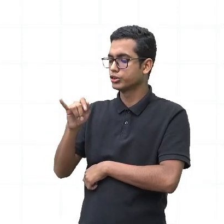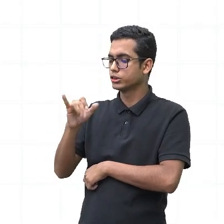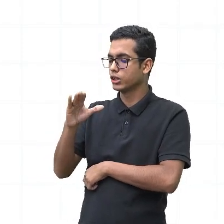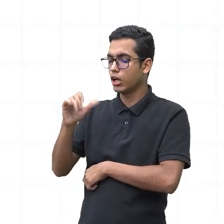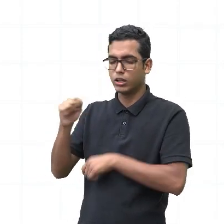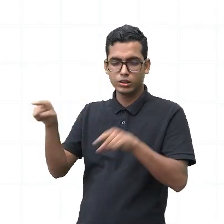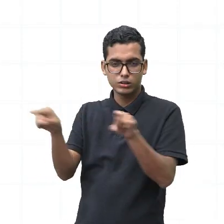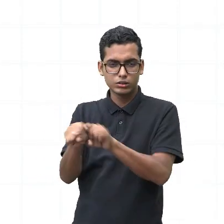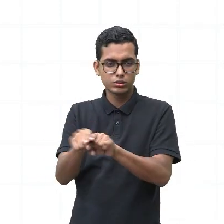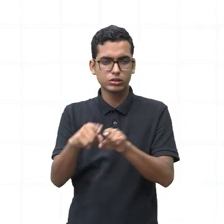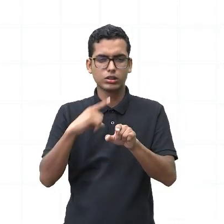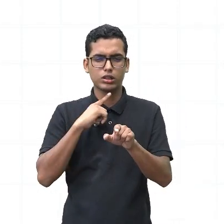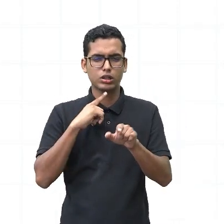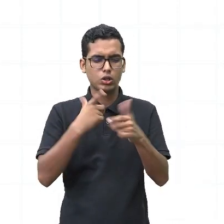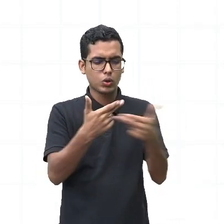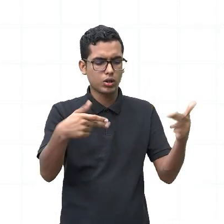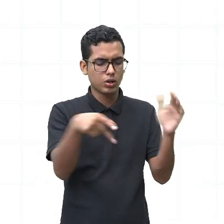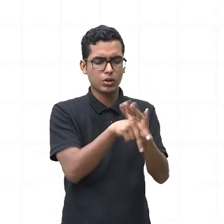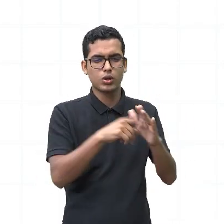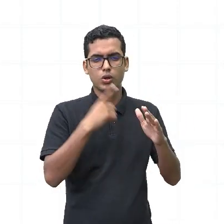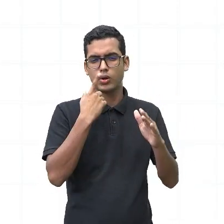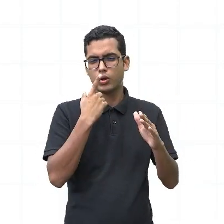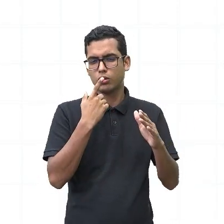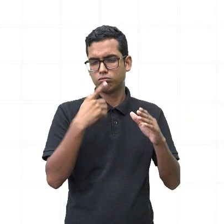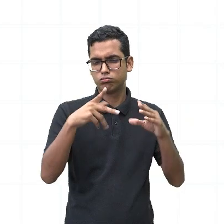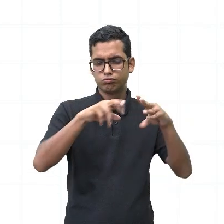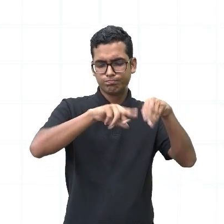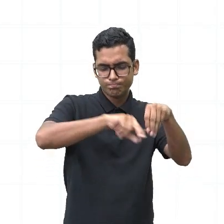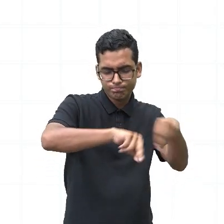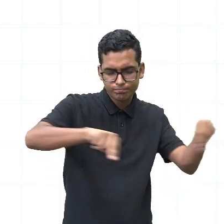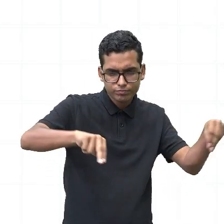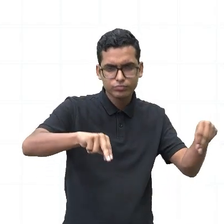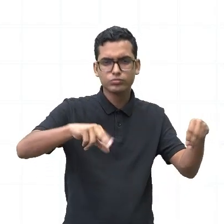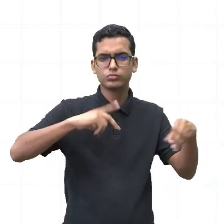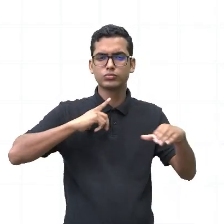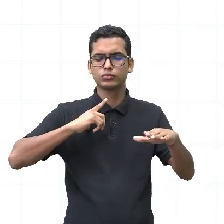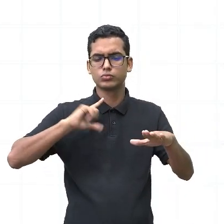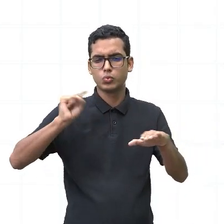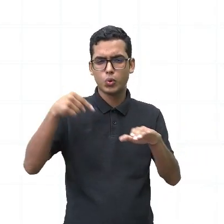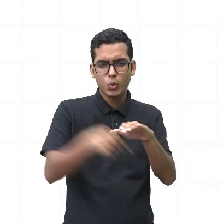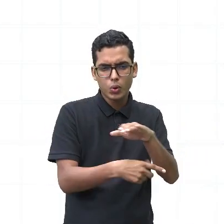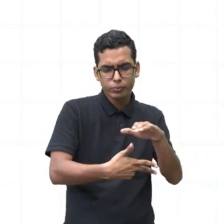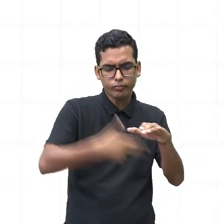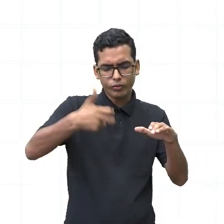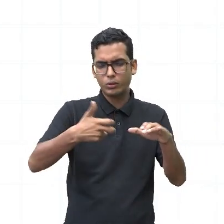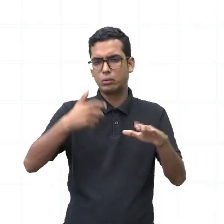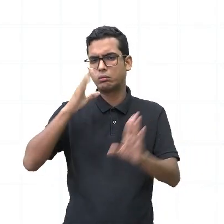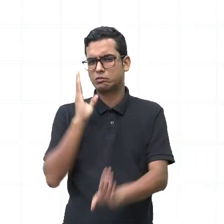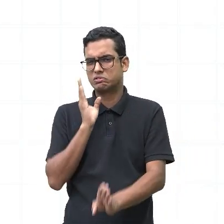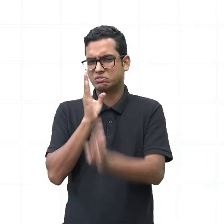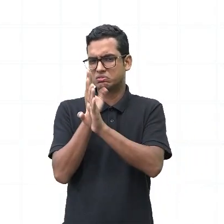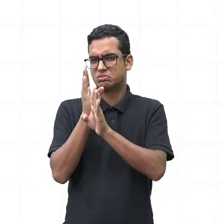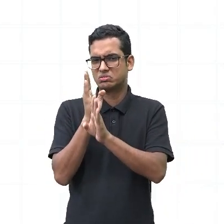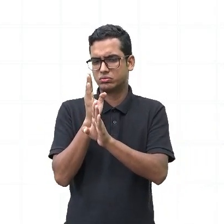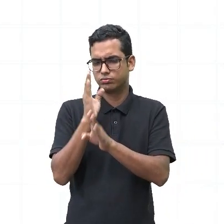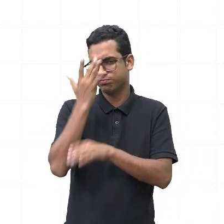Eles têm algumas, eles acham que seja alguma coisa, mas na verdade até hoje não descobriram realmente o que